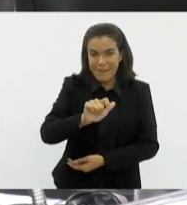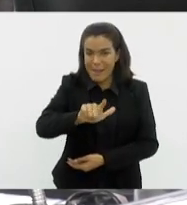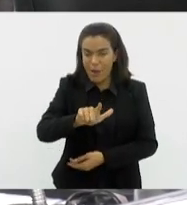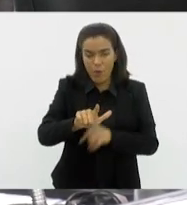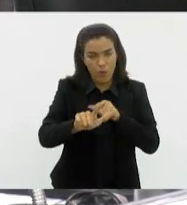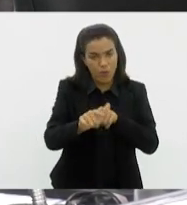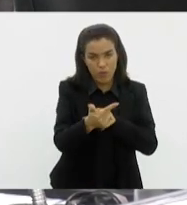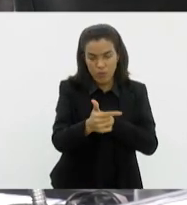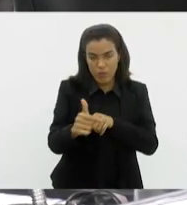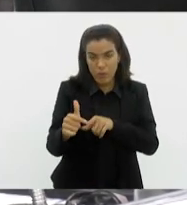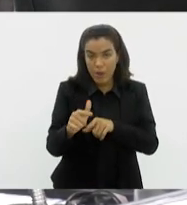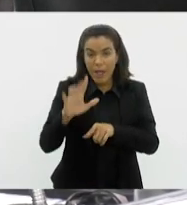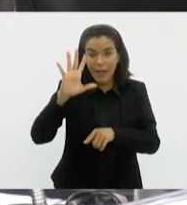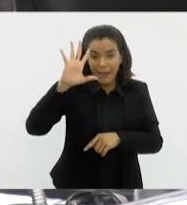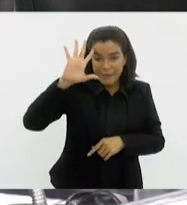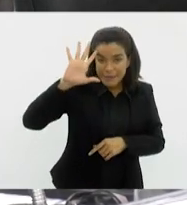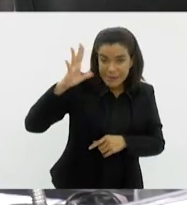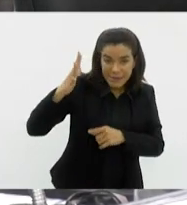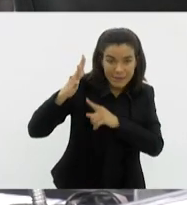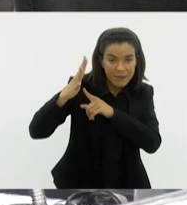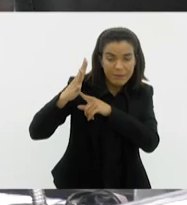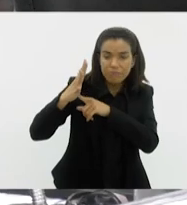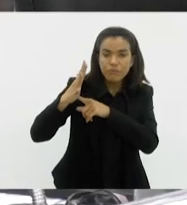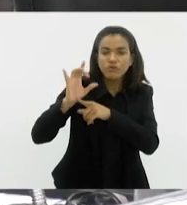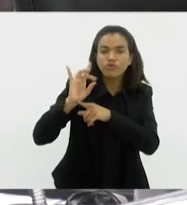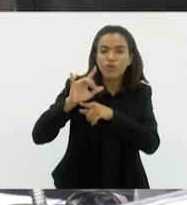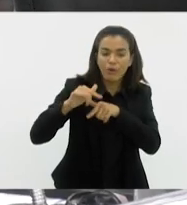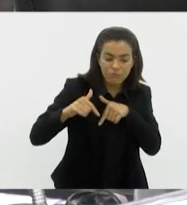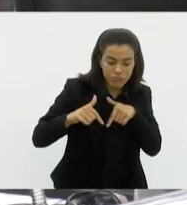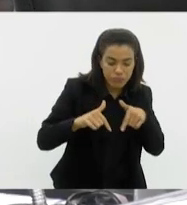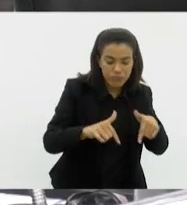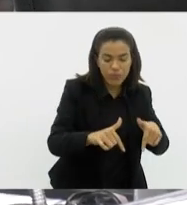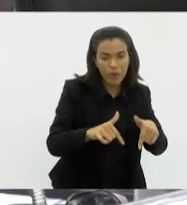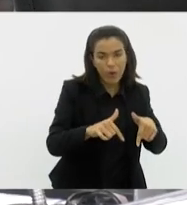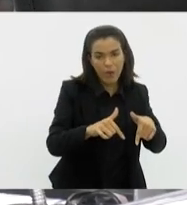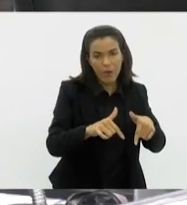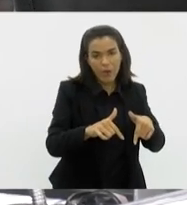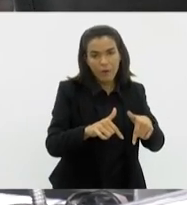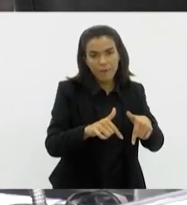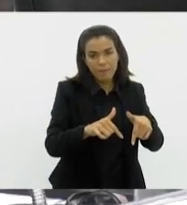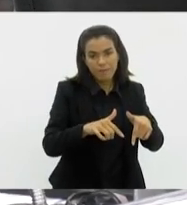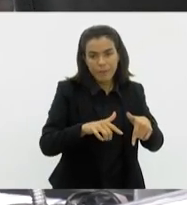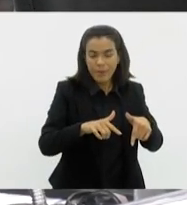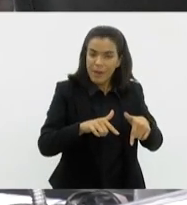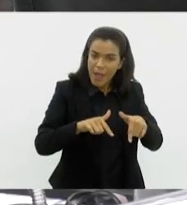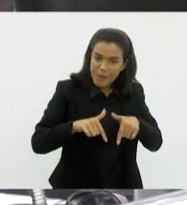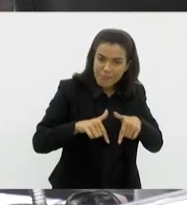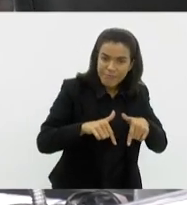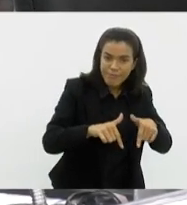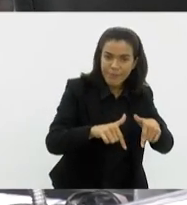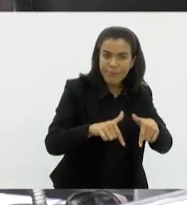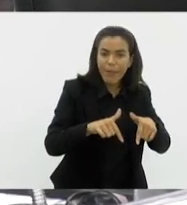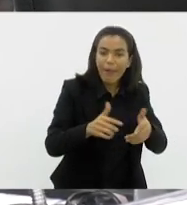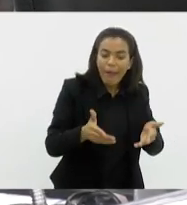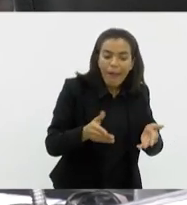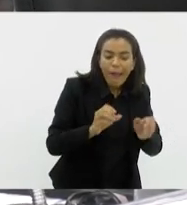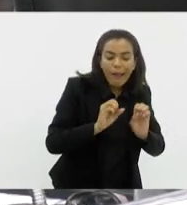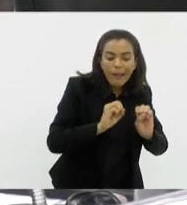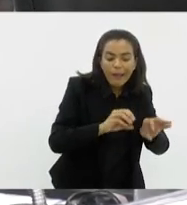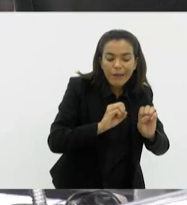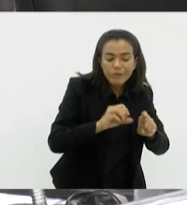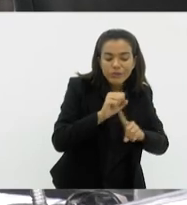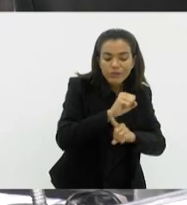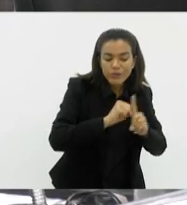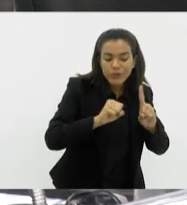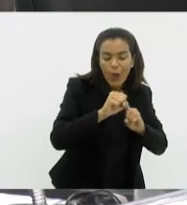infracionais. As decisões elas acabam acontecendo na aplicação das medidas socioeducativas